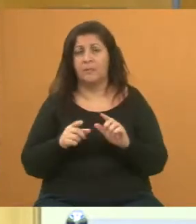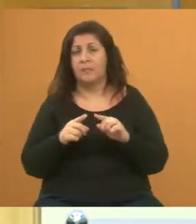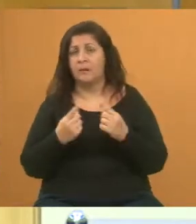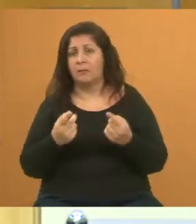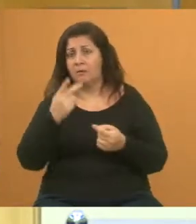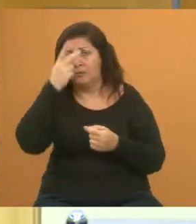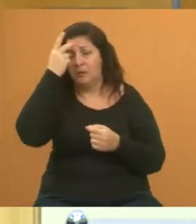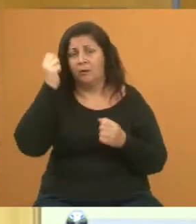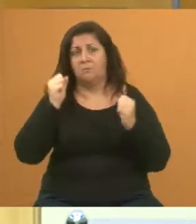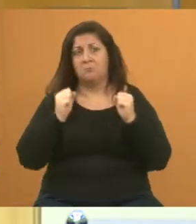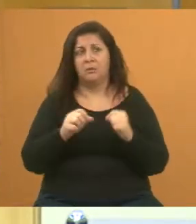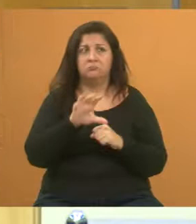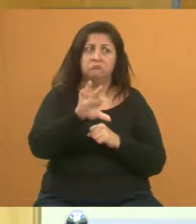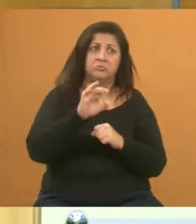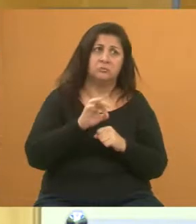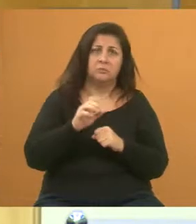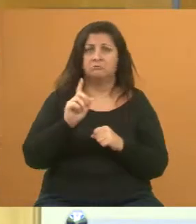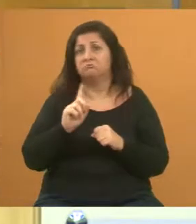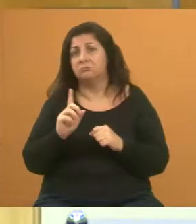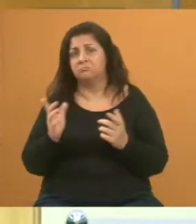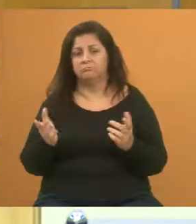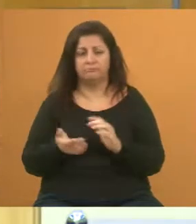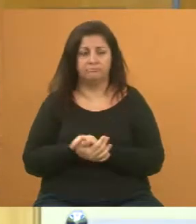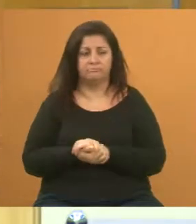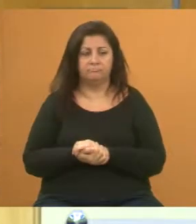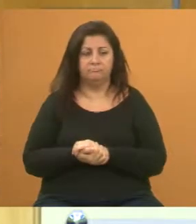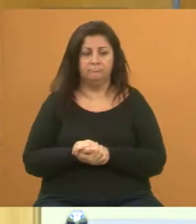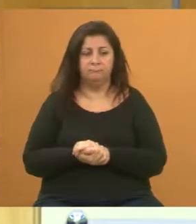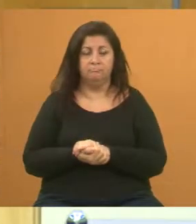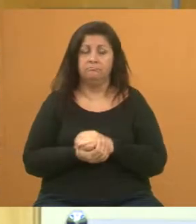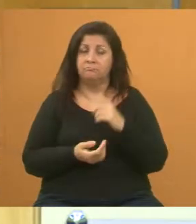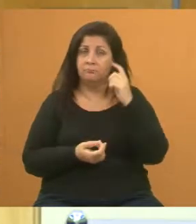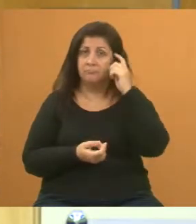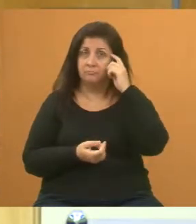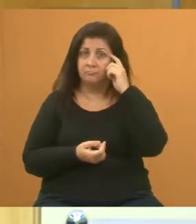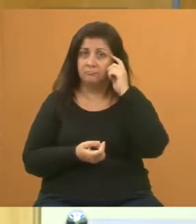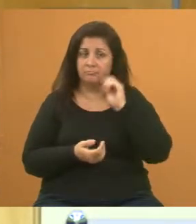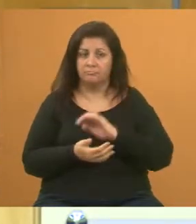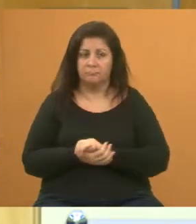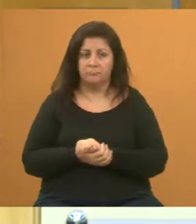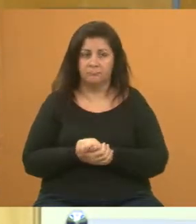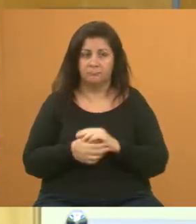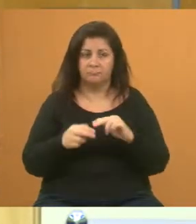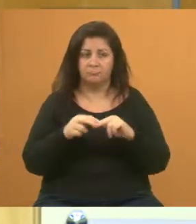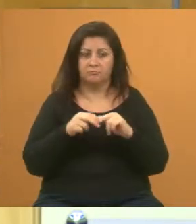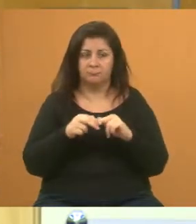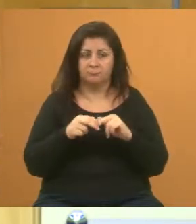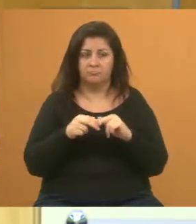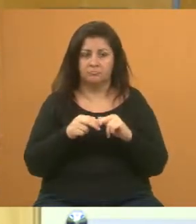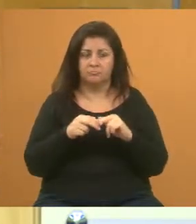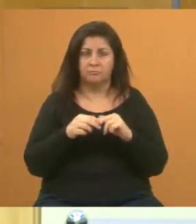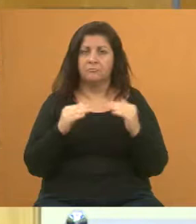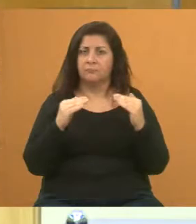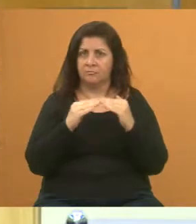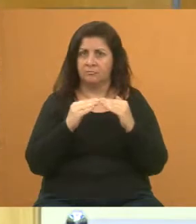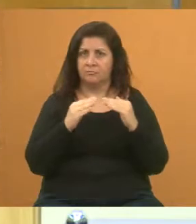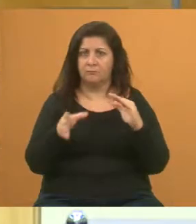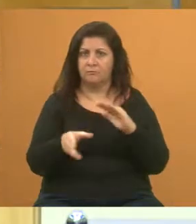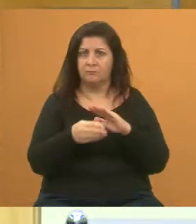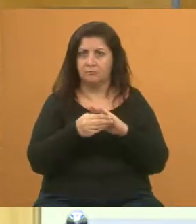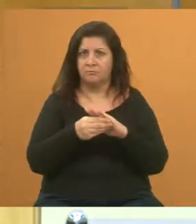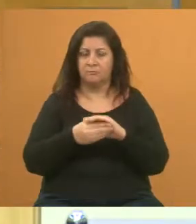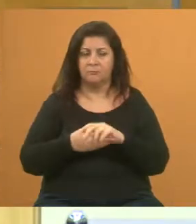ou não usá-lo. E eu fico pensando na propositura, por isso que eu sou favorável à emenda do